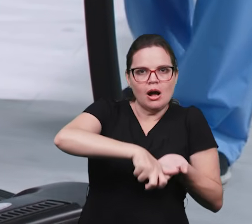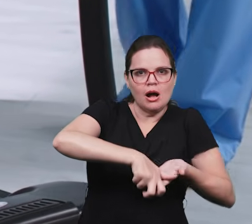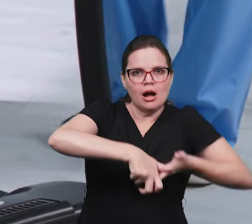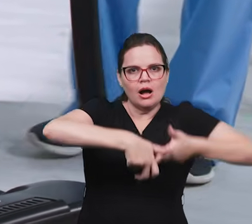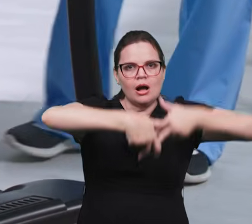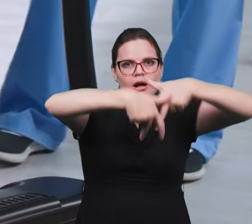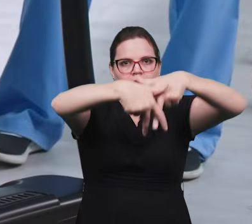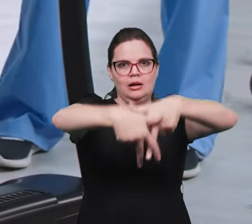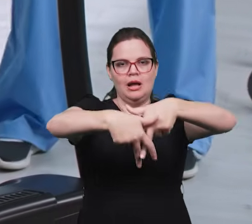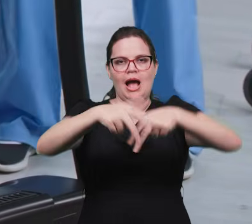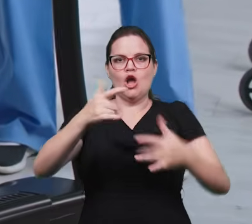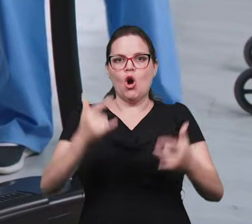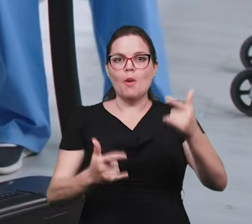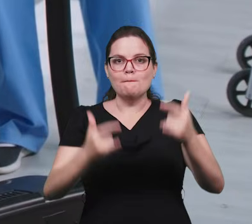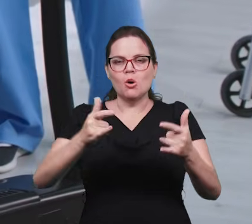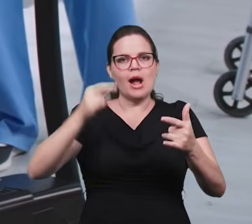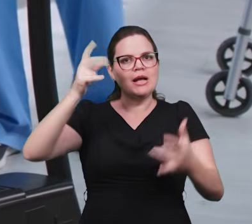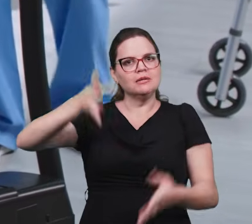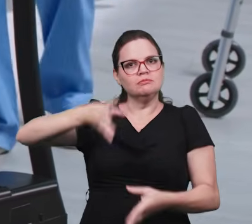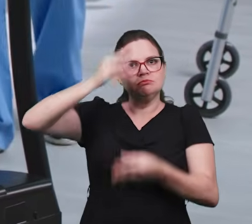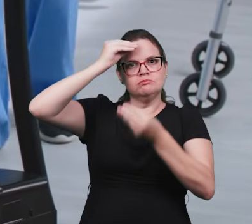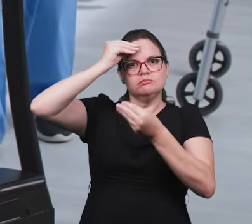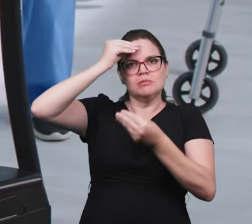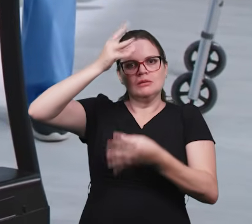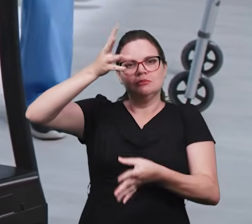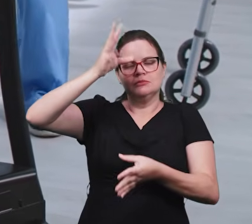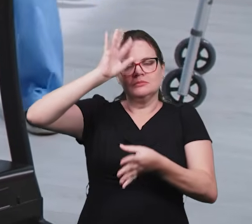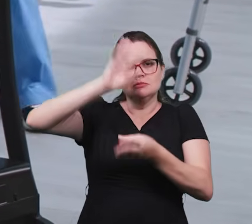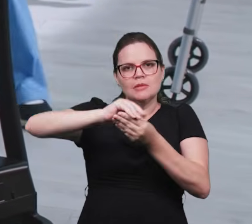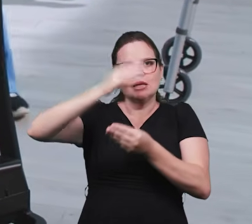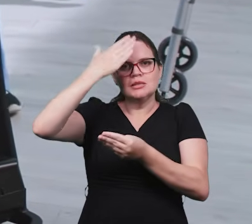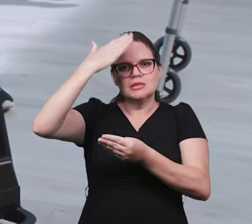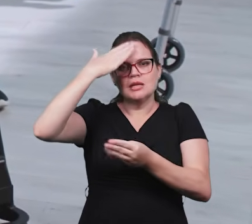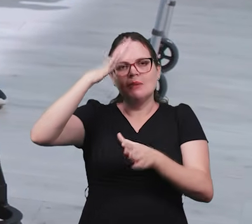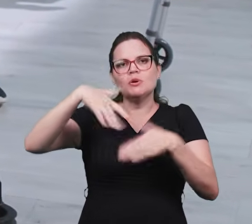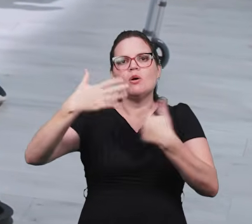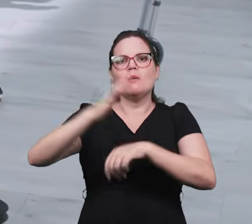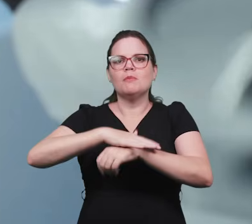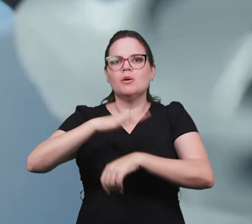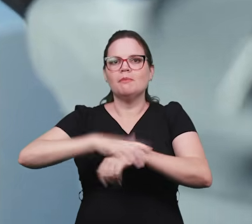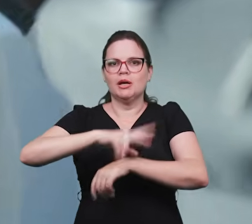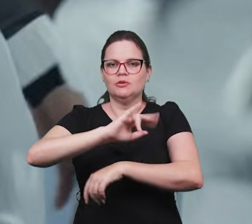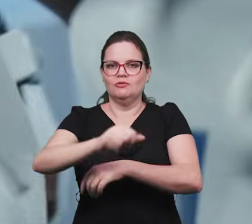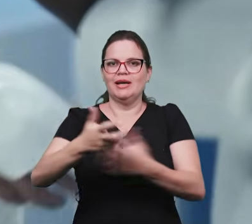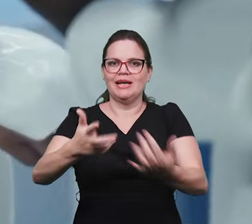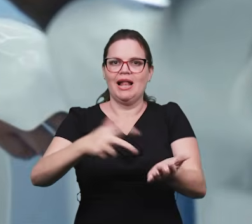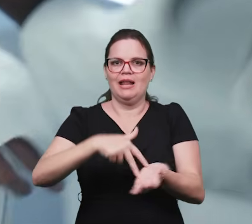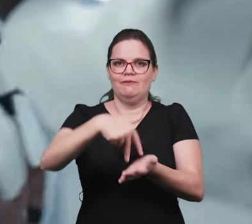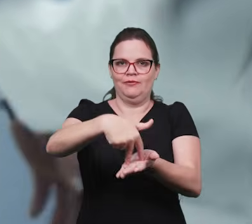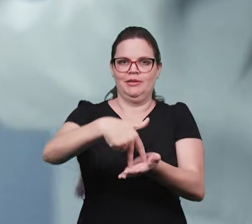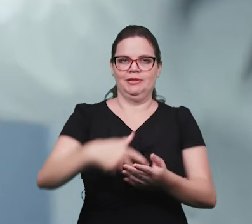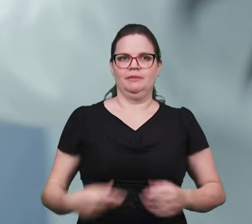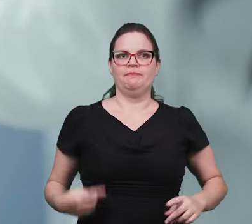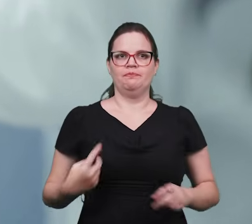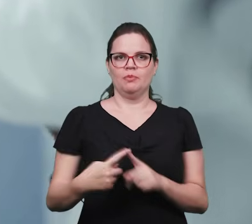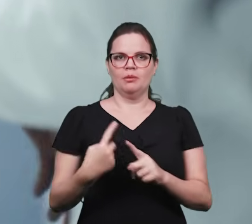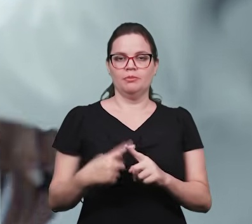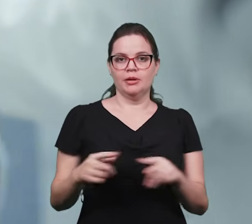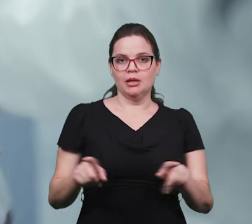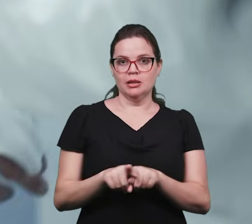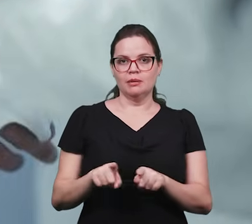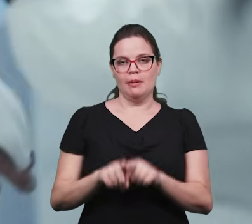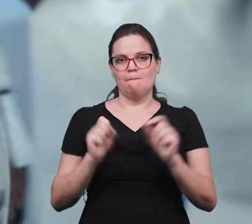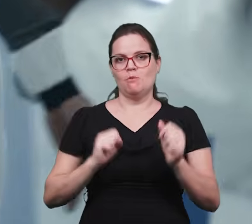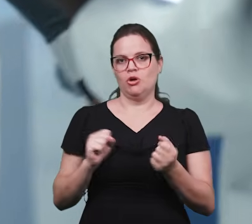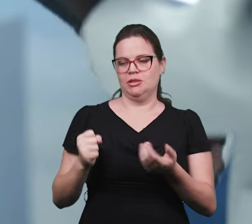quando ele quer levantar, porque apesar de ter o controle, para ele controlar também ali no controle manual, isso também pode ser linkado ao próprio cérebro,